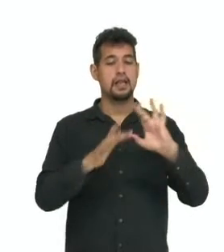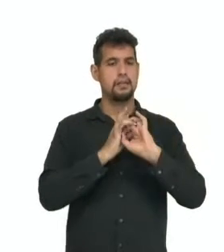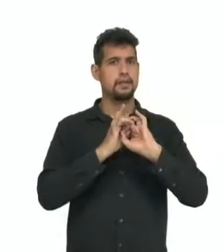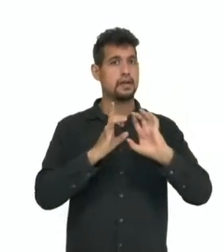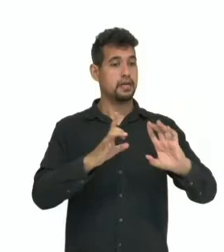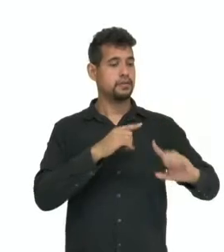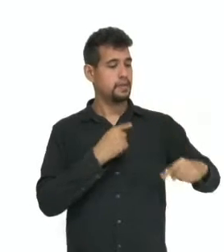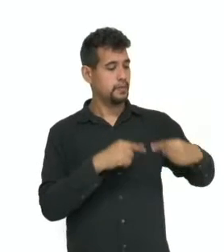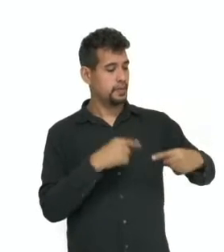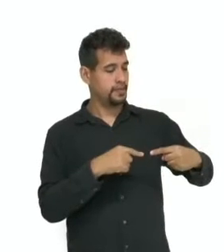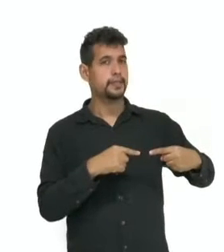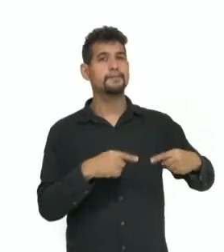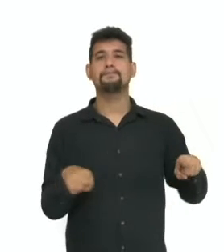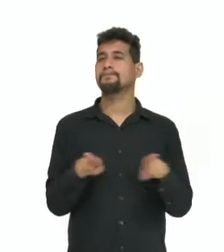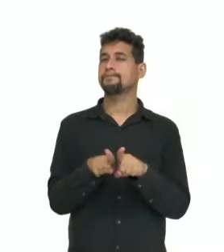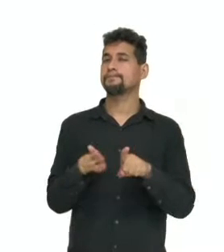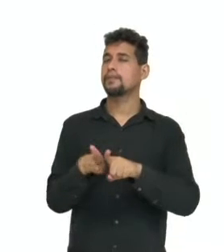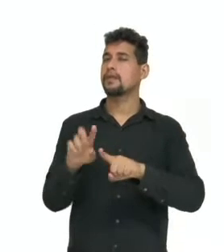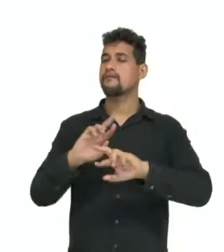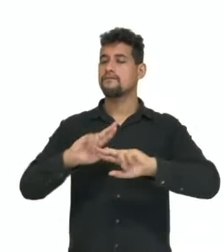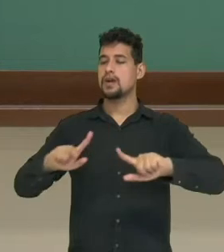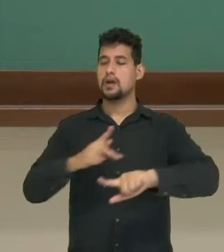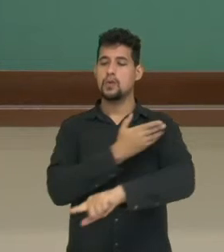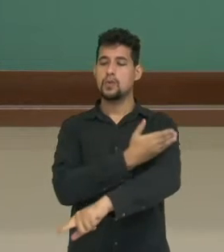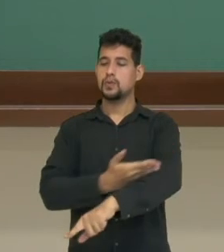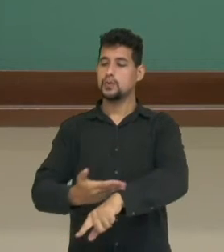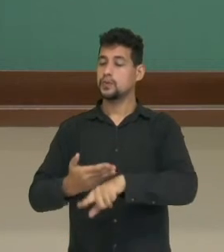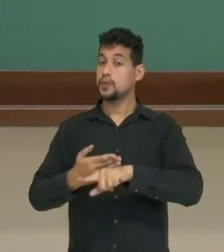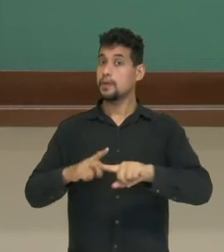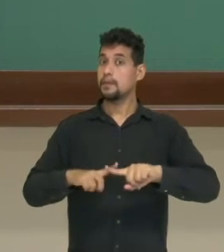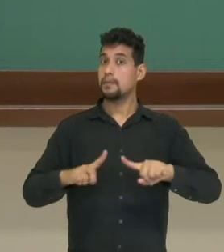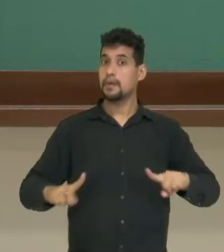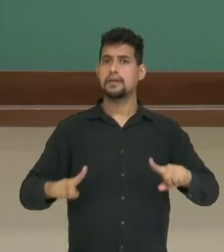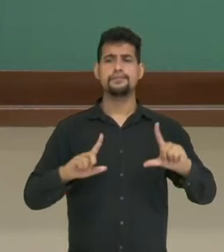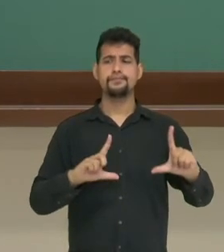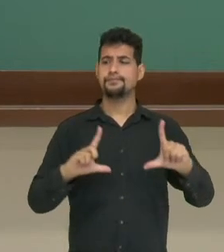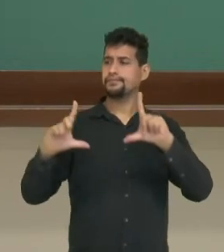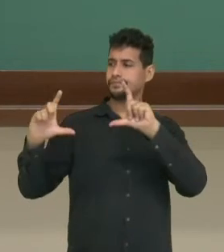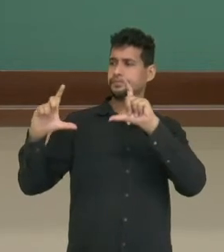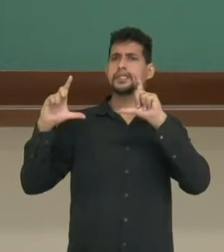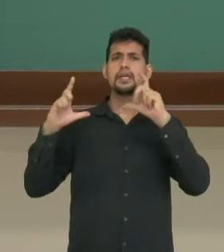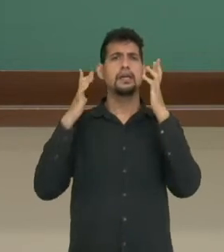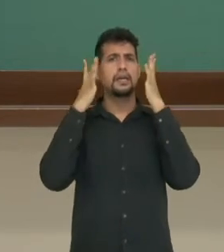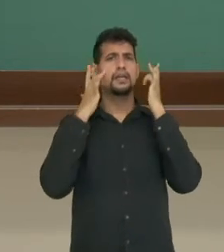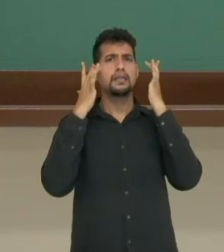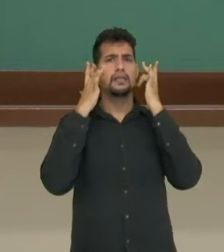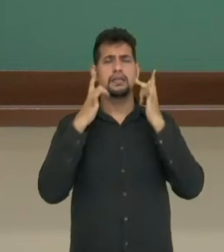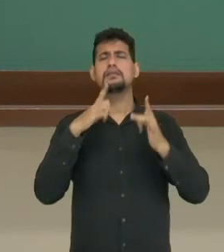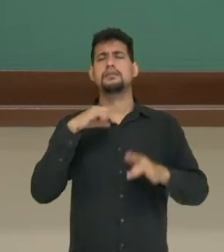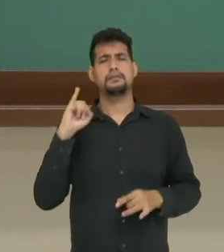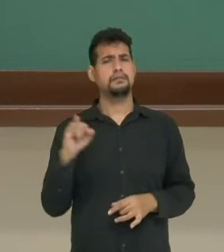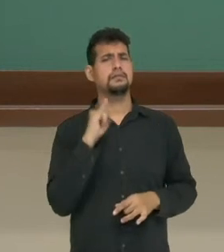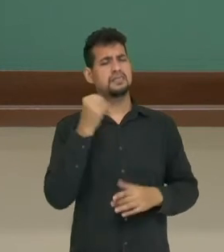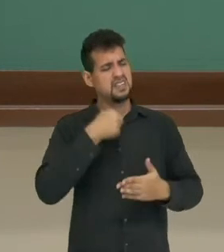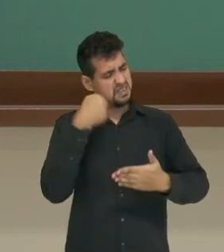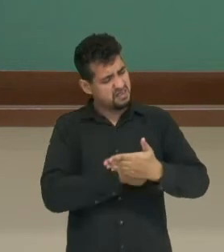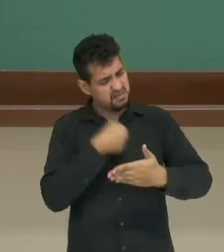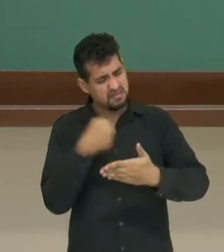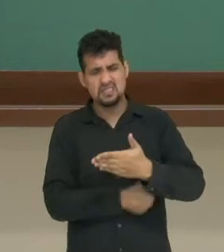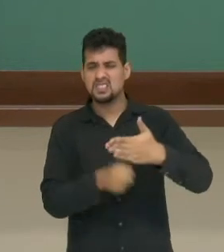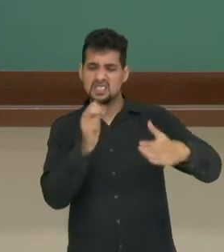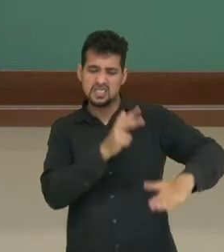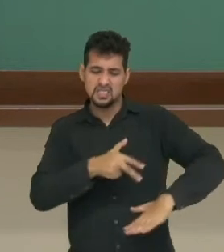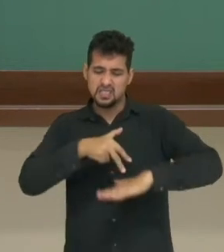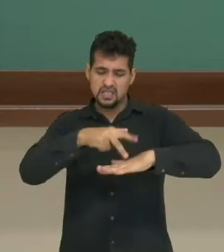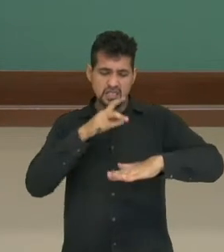na política e nos costumes. Portanto, a cena teatral teve a sua importância na luta, na